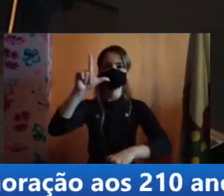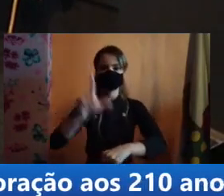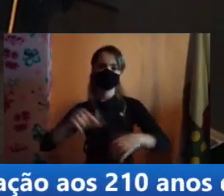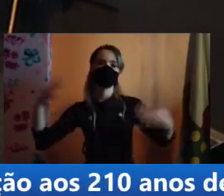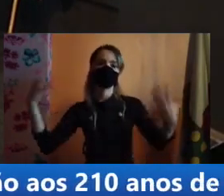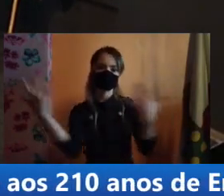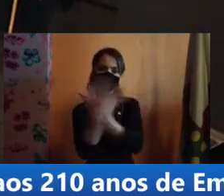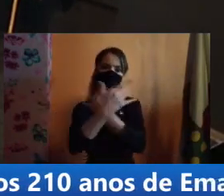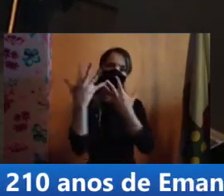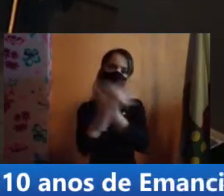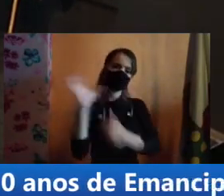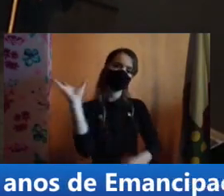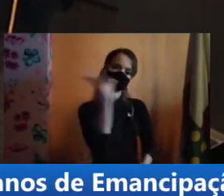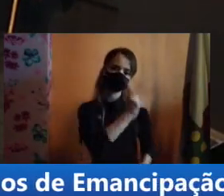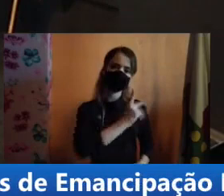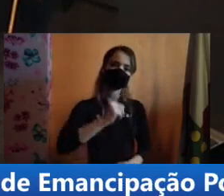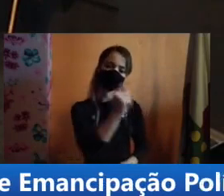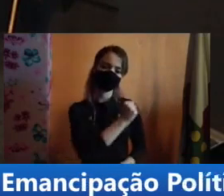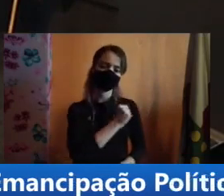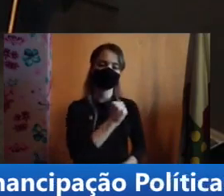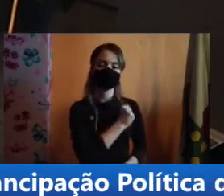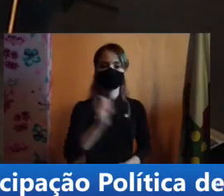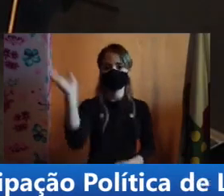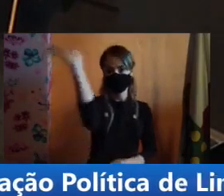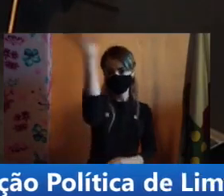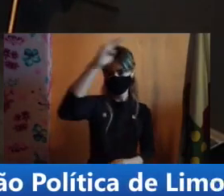Limoeiro, terra amada,